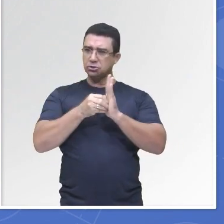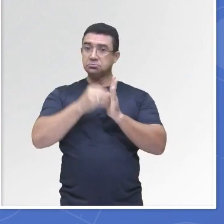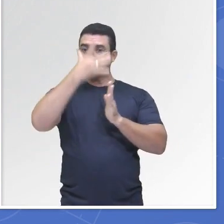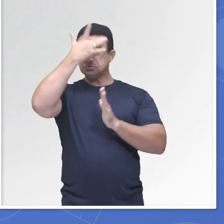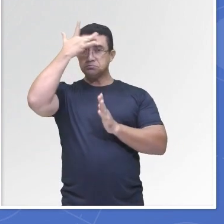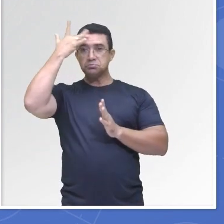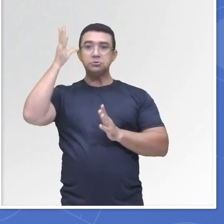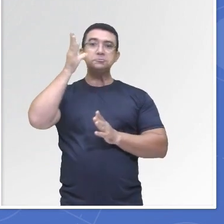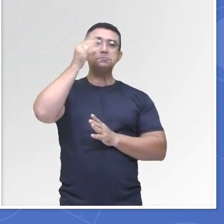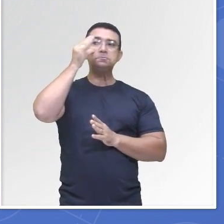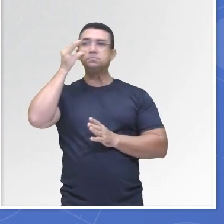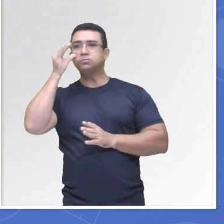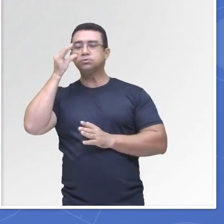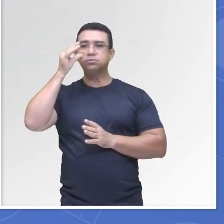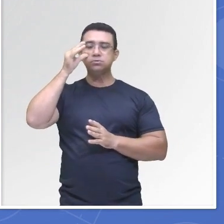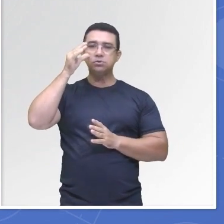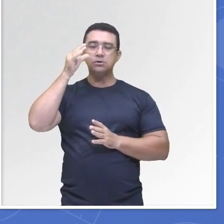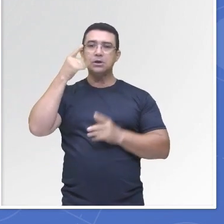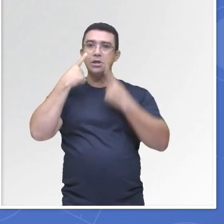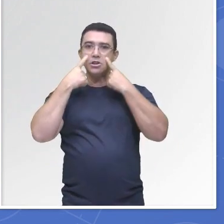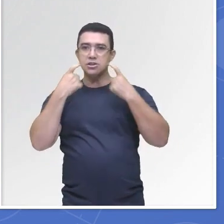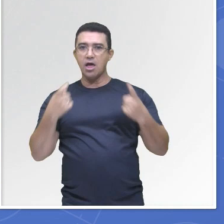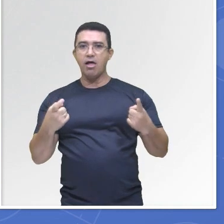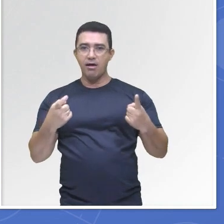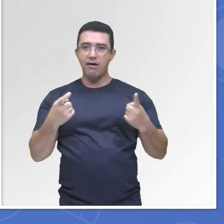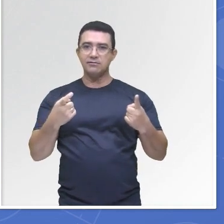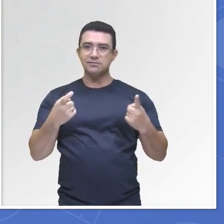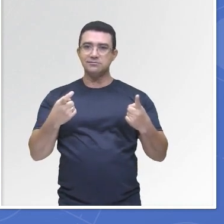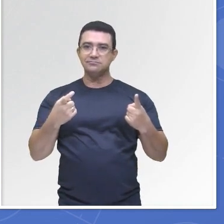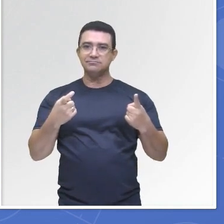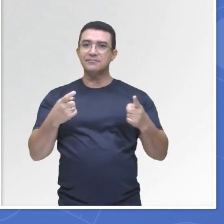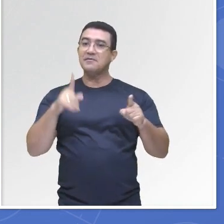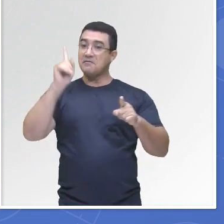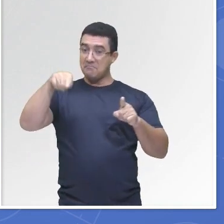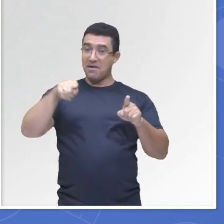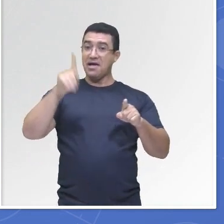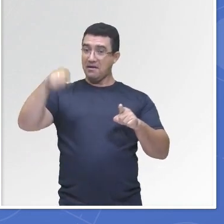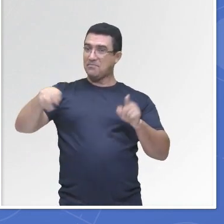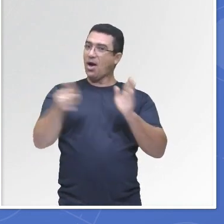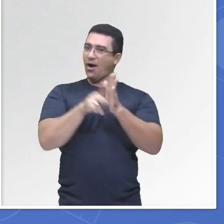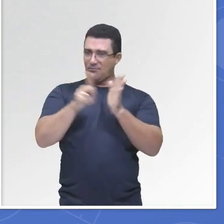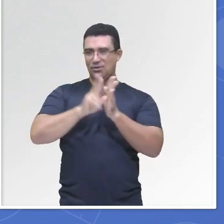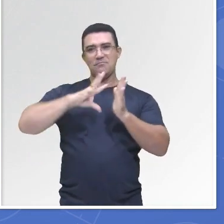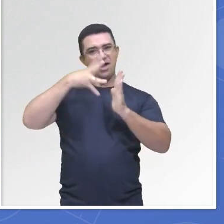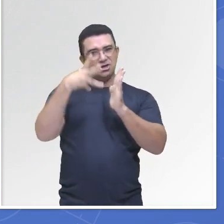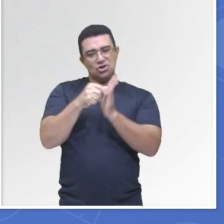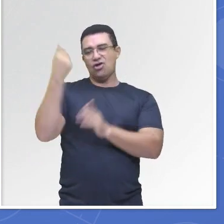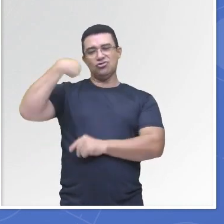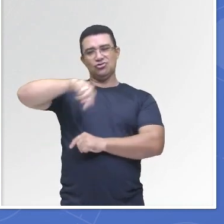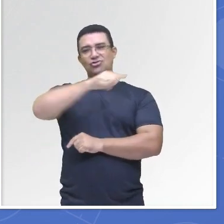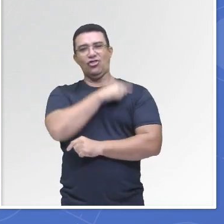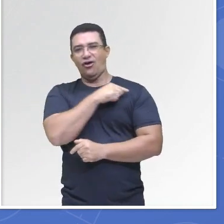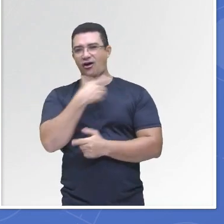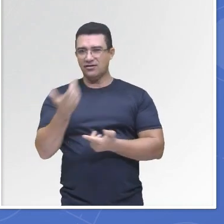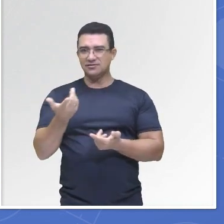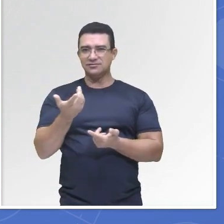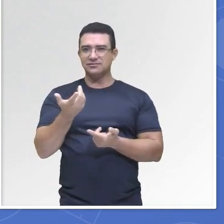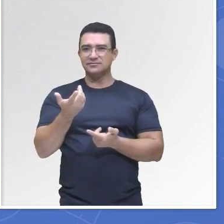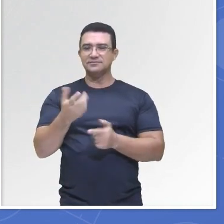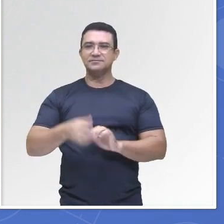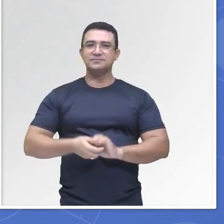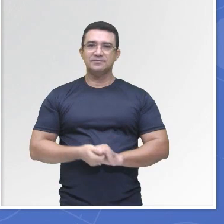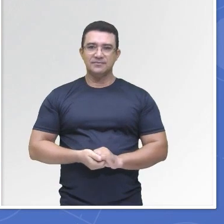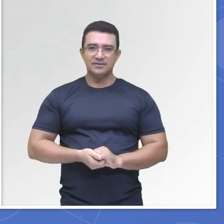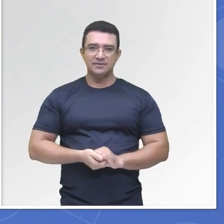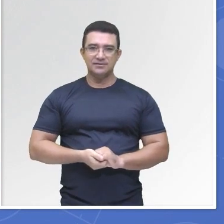uma vez, olha para mim, beijo, chupa, que é nosso, é do Brasil, né? Então, vão ter que ficar com recalque.